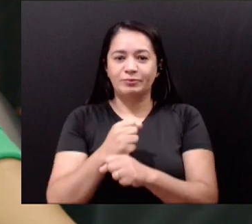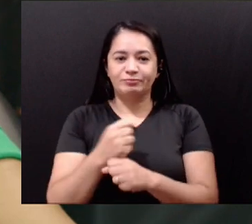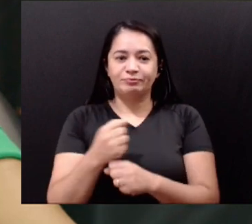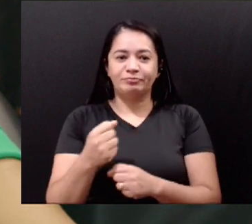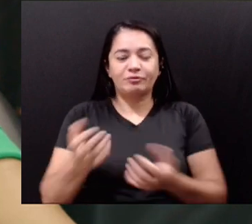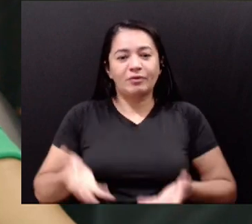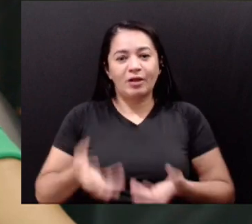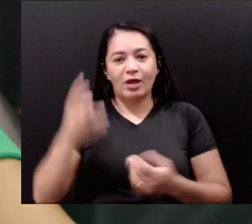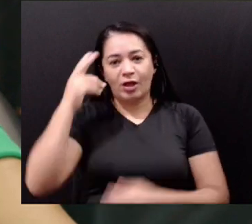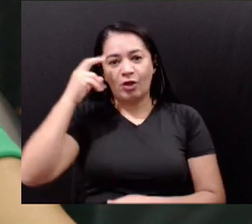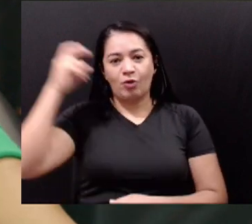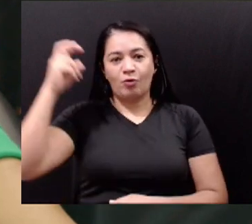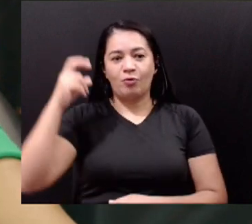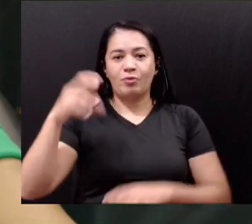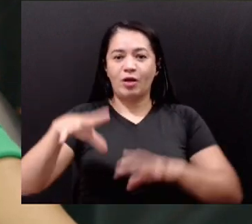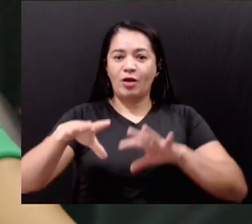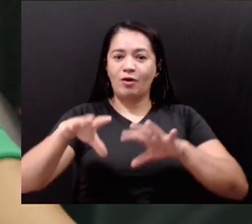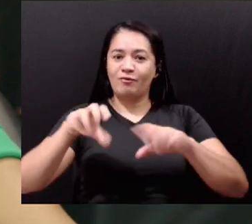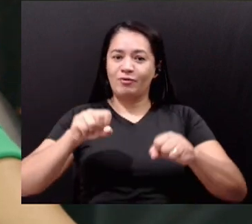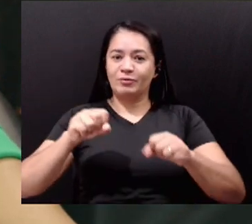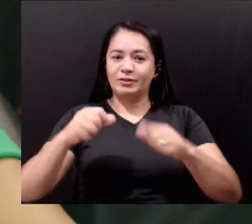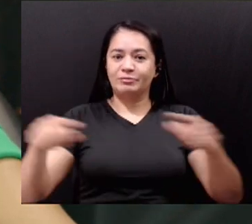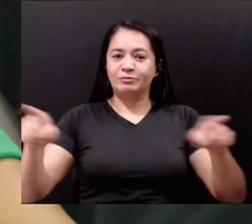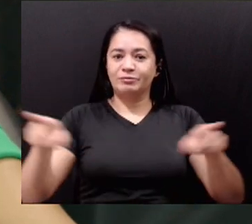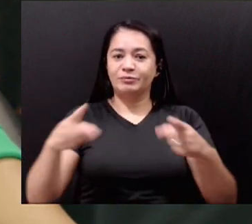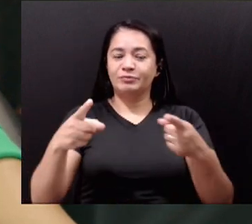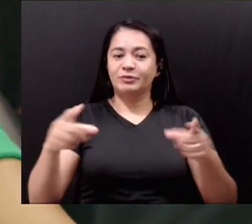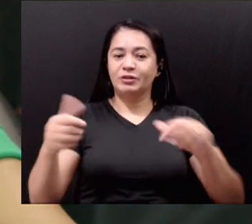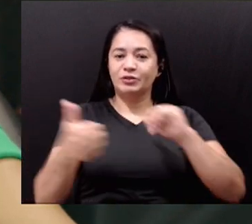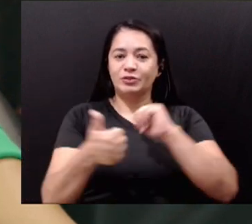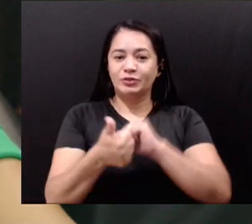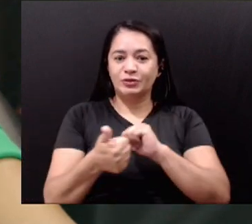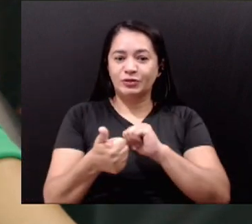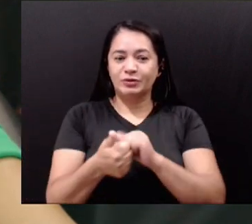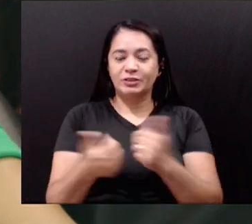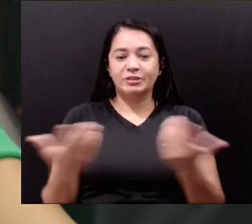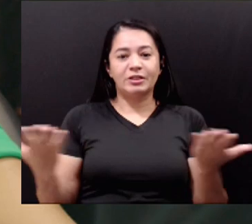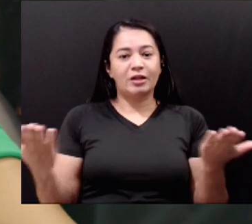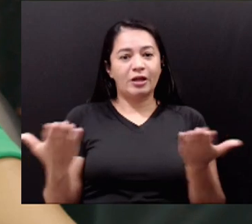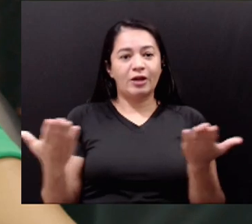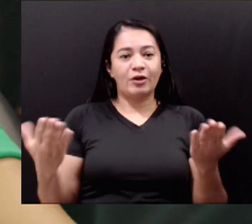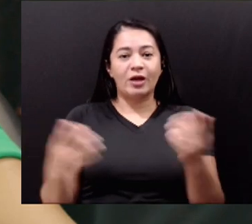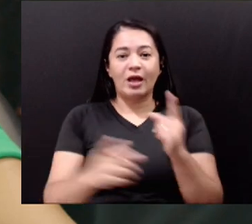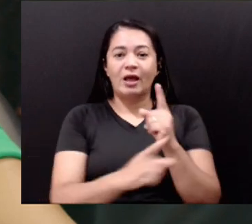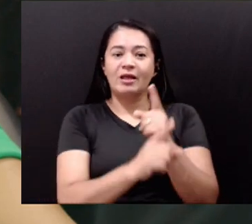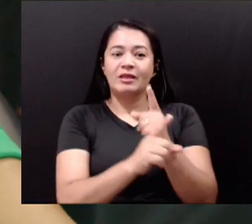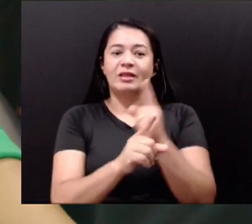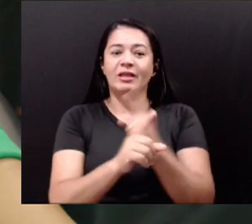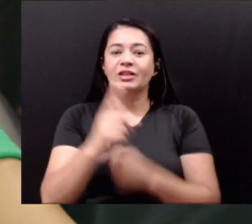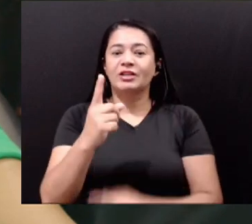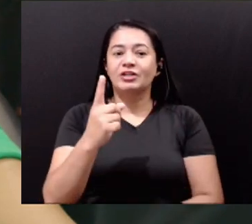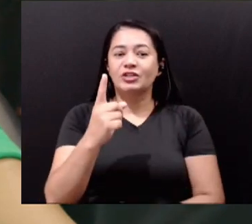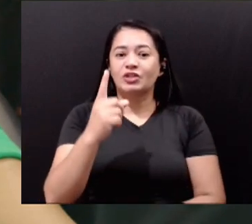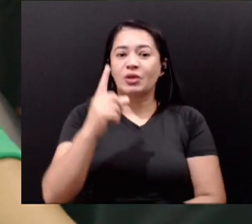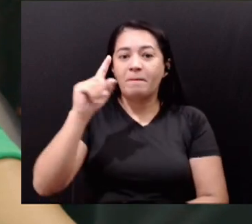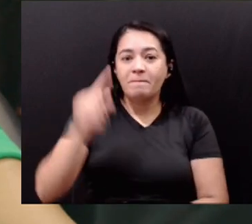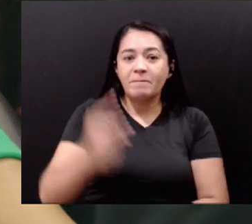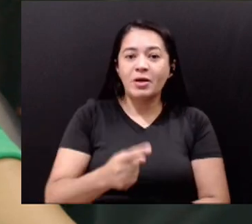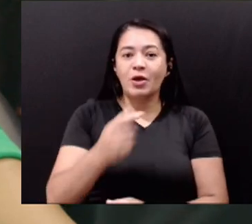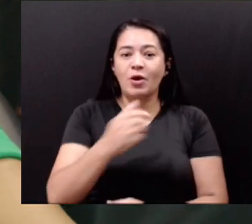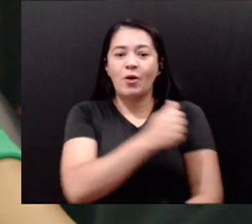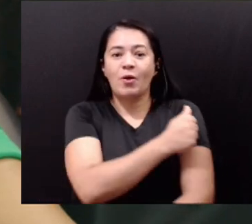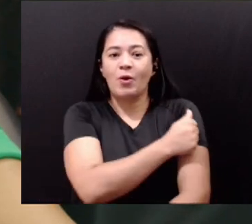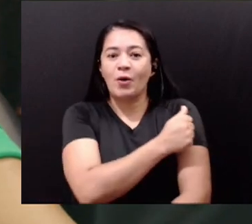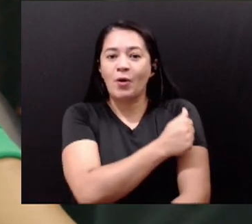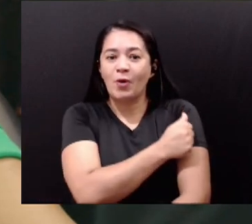musical de qualidade. Atualmente, atende mais de 100 mil alunos por ano em mais de 500 polos espalhados pelo estado